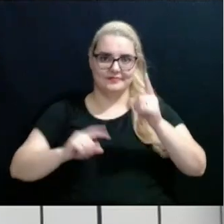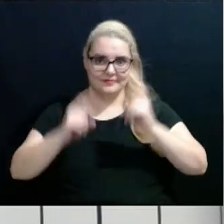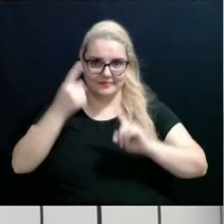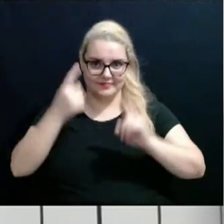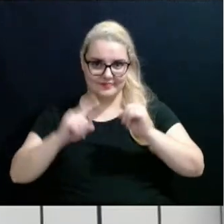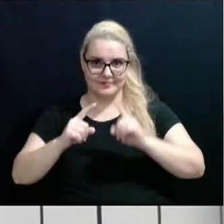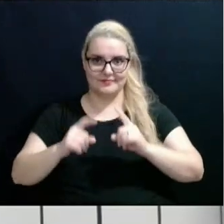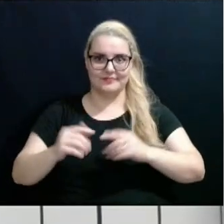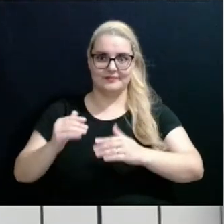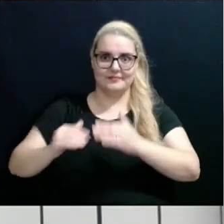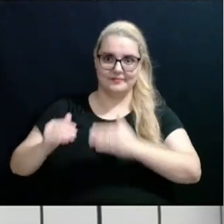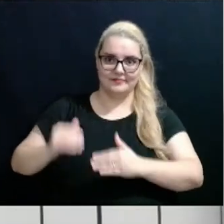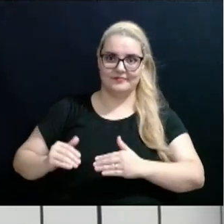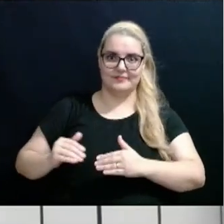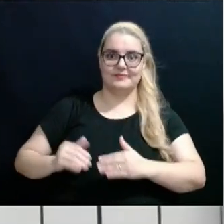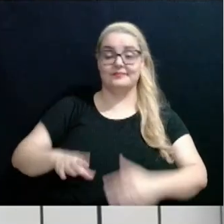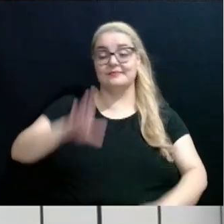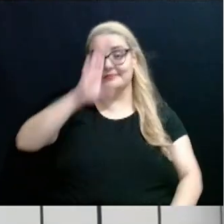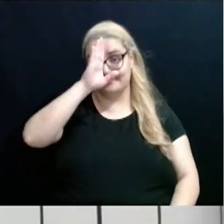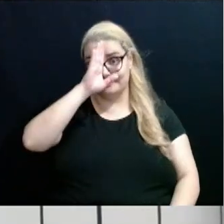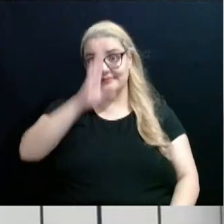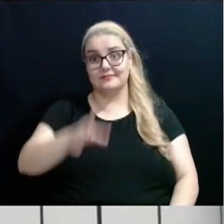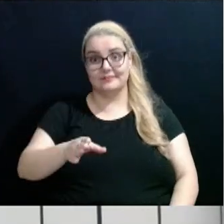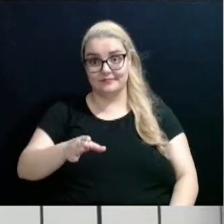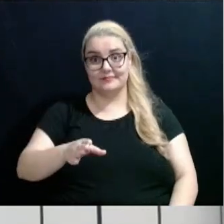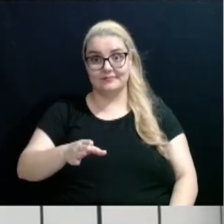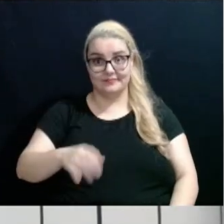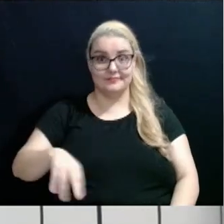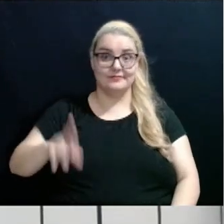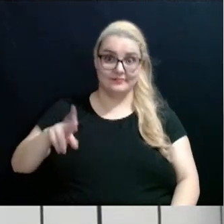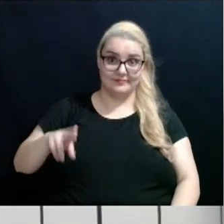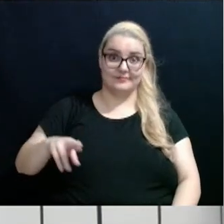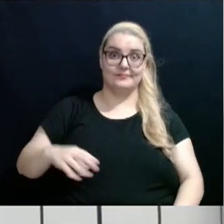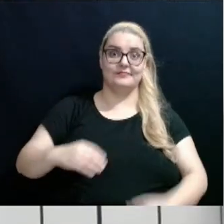foi puxado principalmente por conta do tomate.